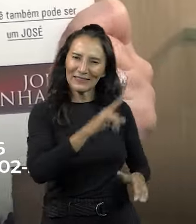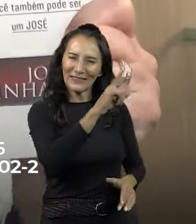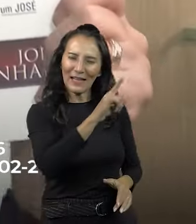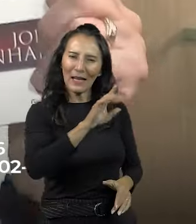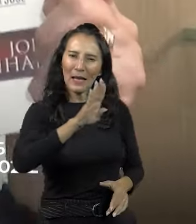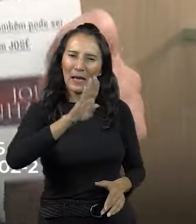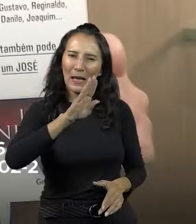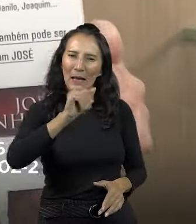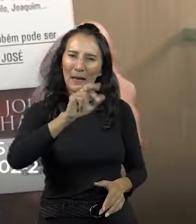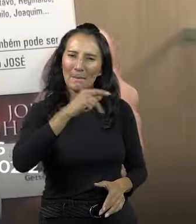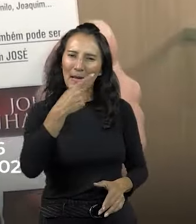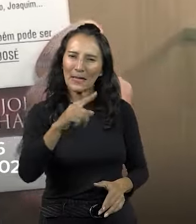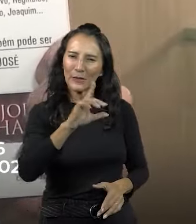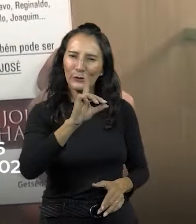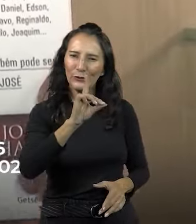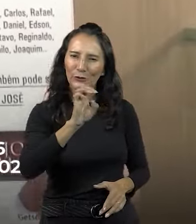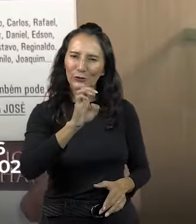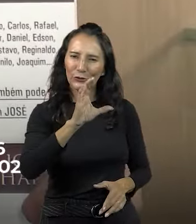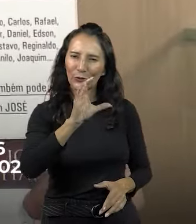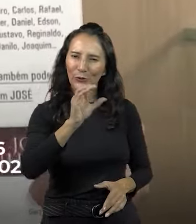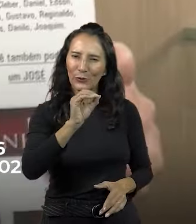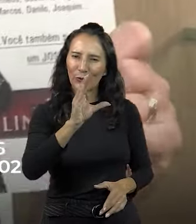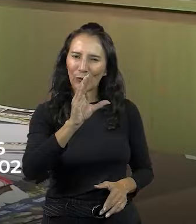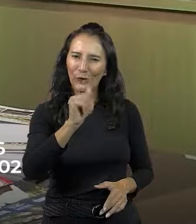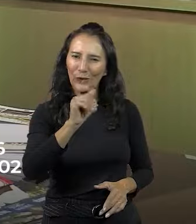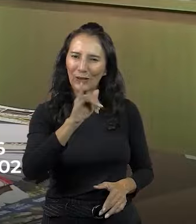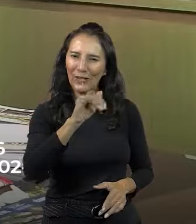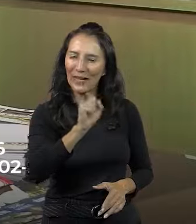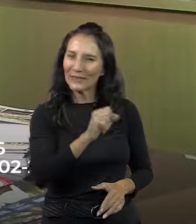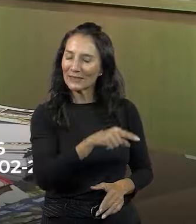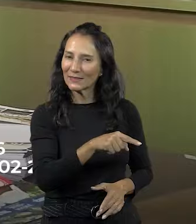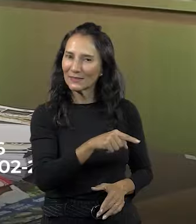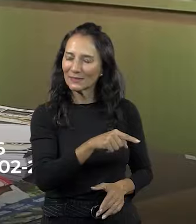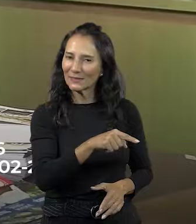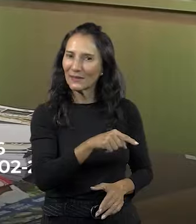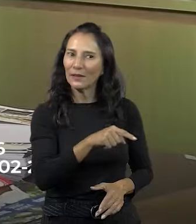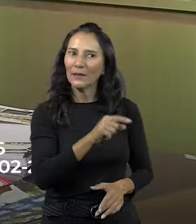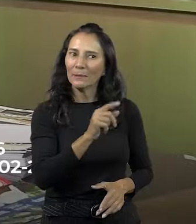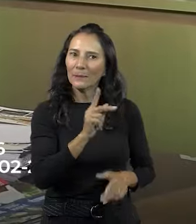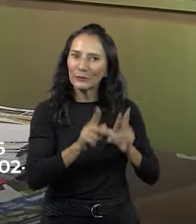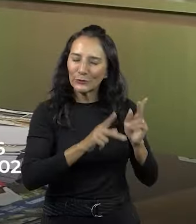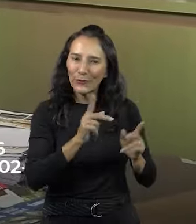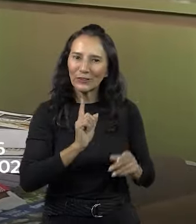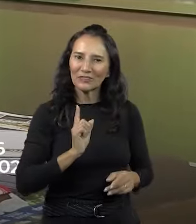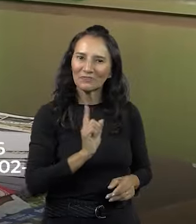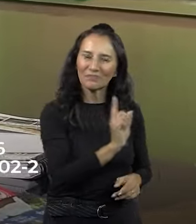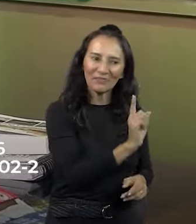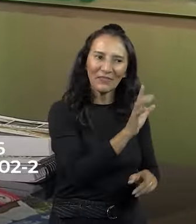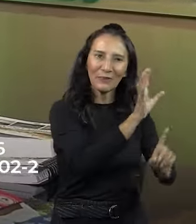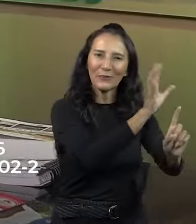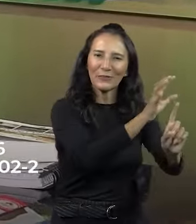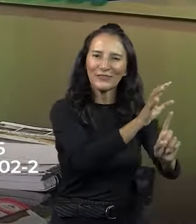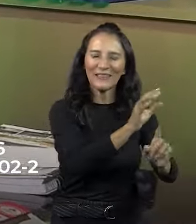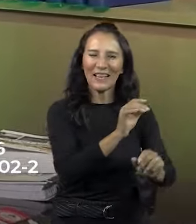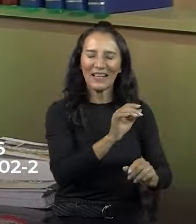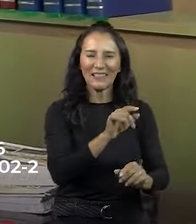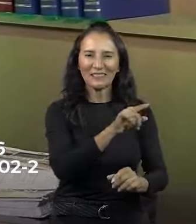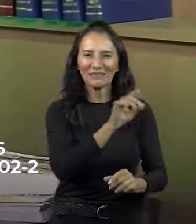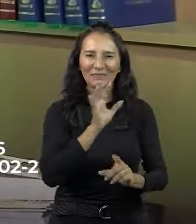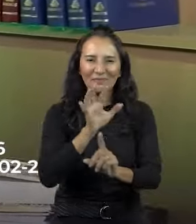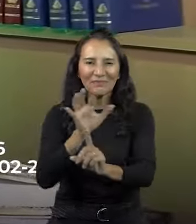ter a minha influência positivamente é o que eu entendi por isso eu compreendi que o senhor